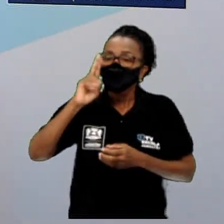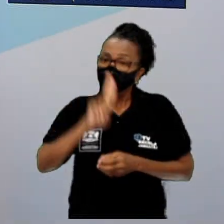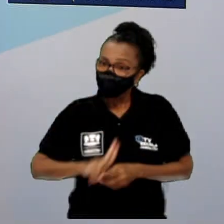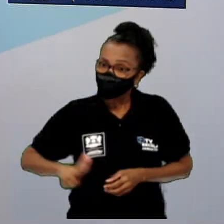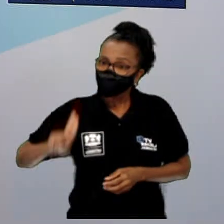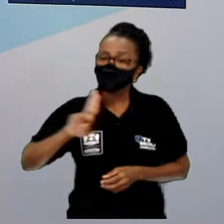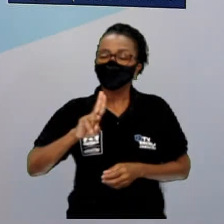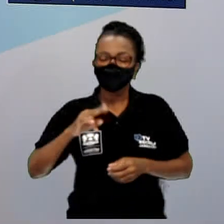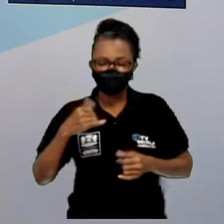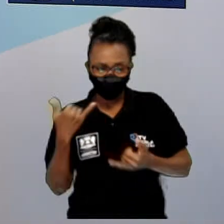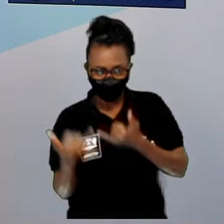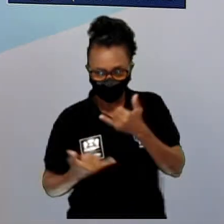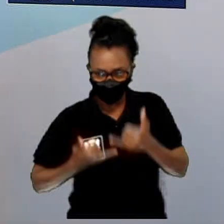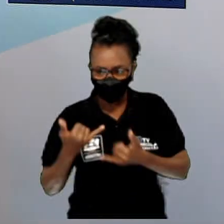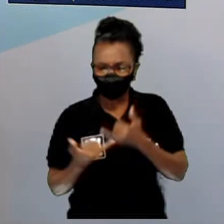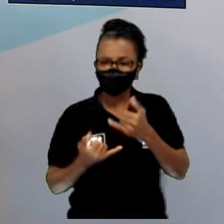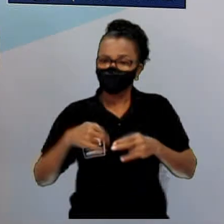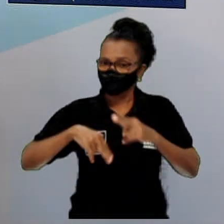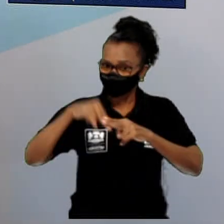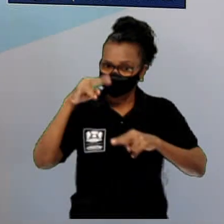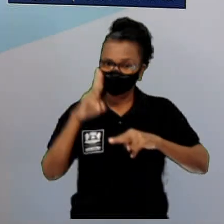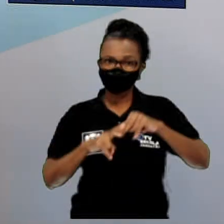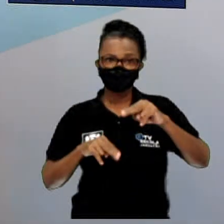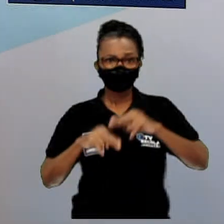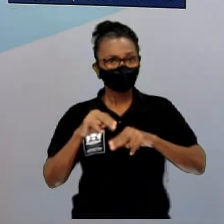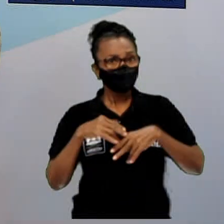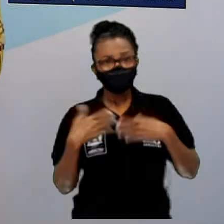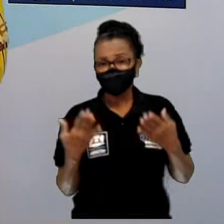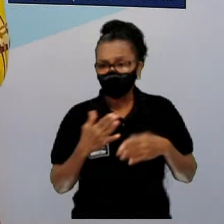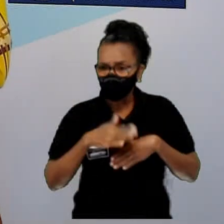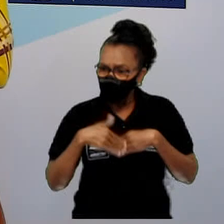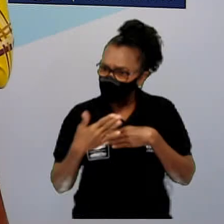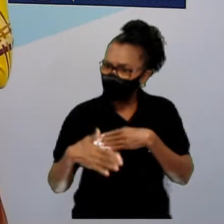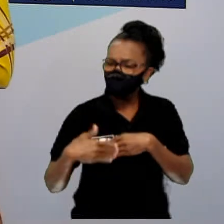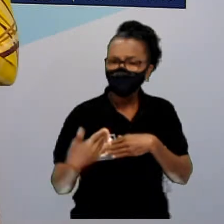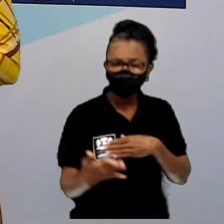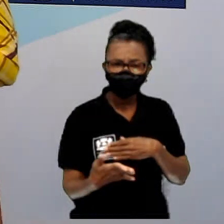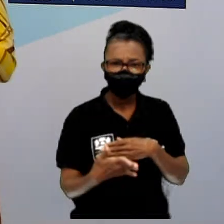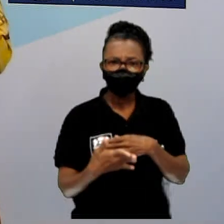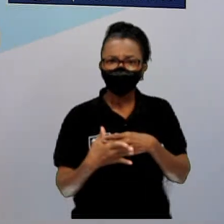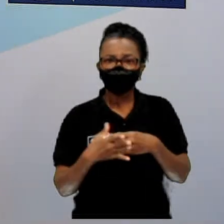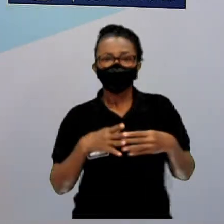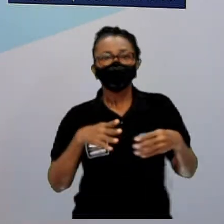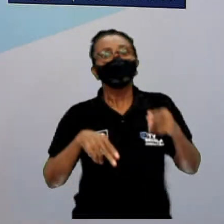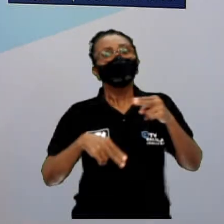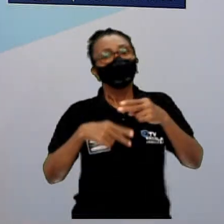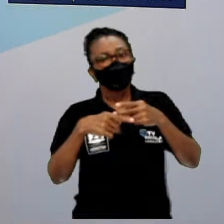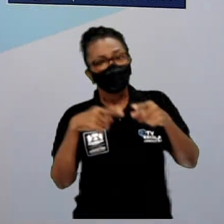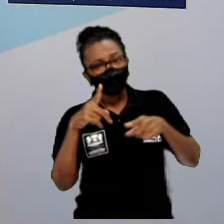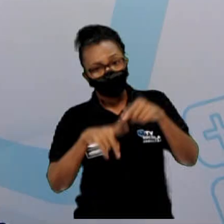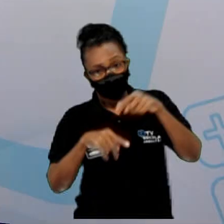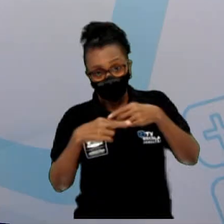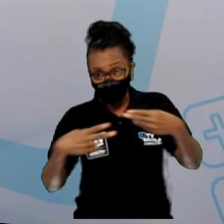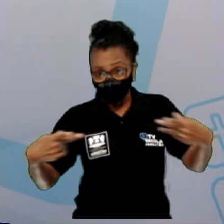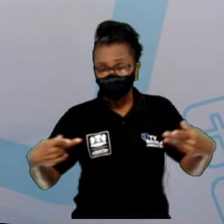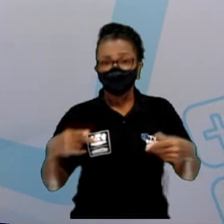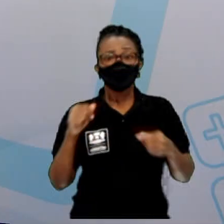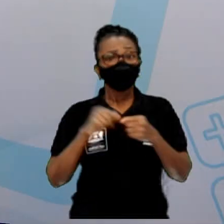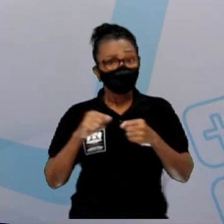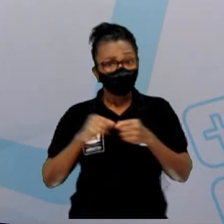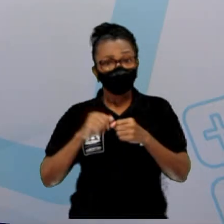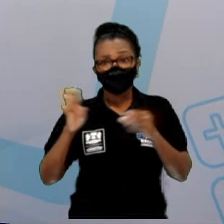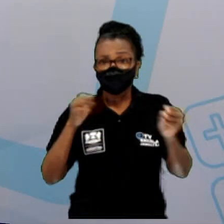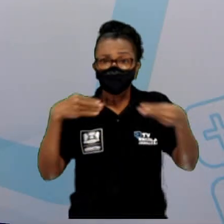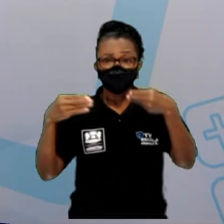também um joguinho junino. E assim são os objetos feitos de plástico. Comece a pensar em casa os objetos que você